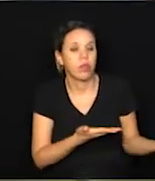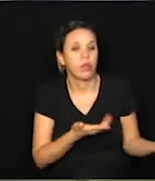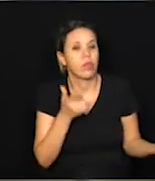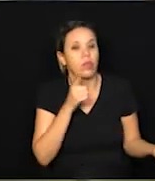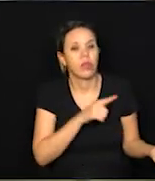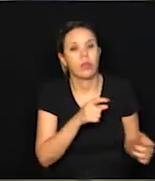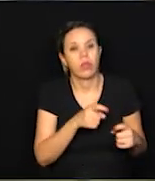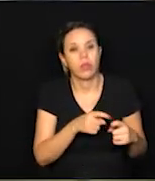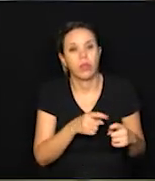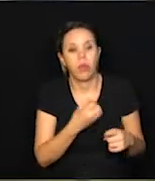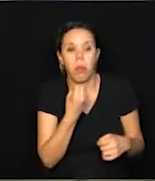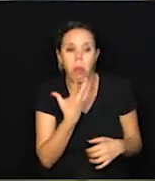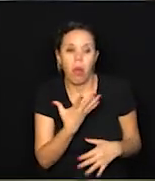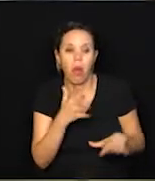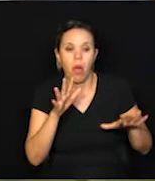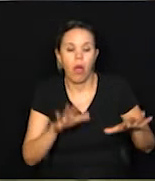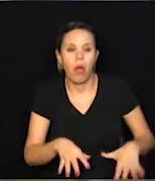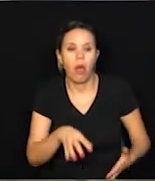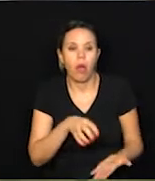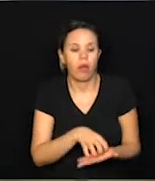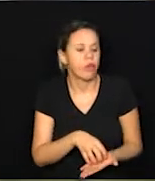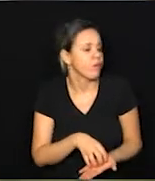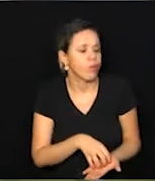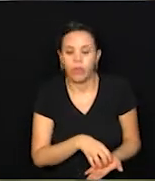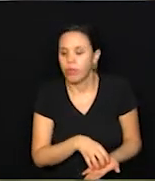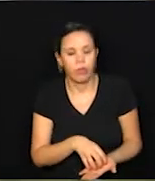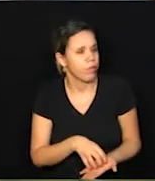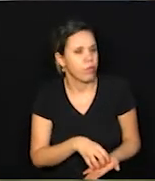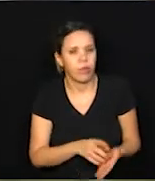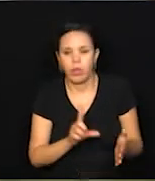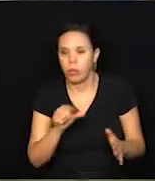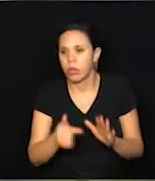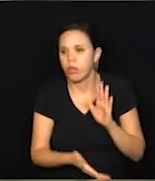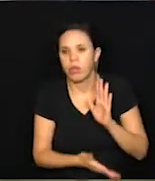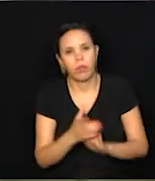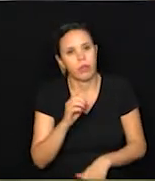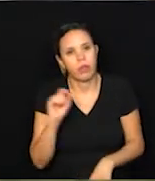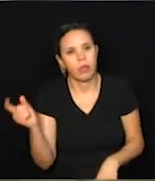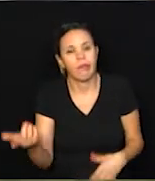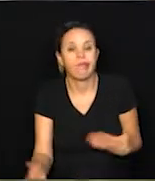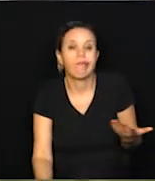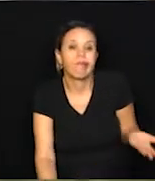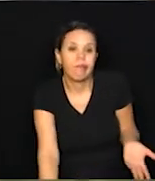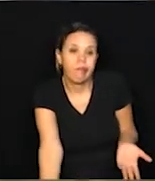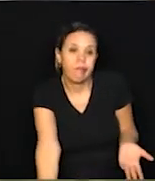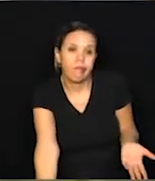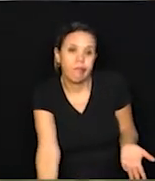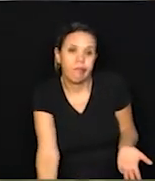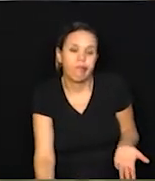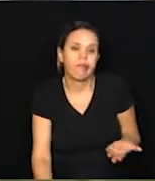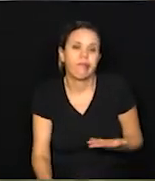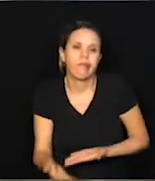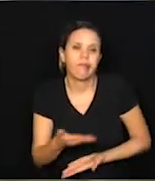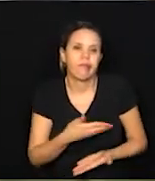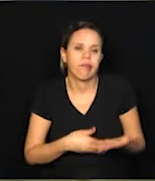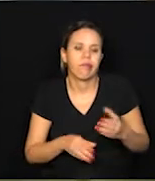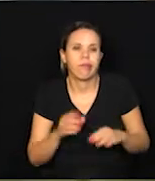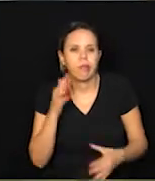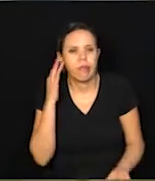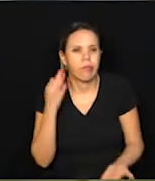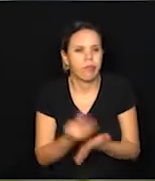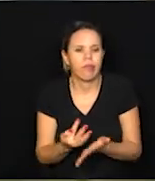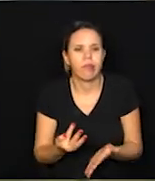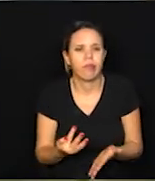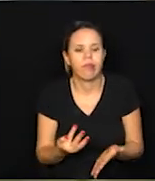um médico bom para o centro de saúde, ele logo sai, entende? Então, essa relação de confiança que